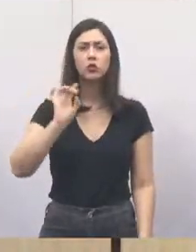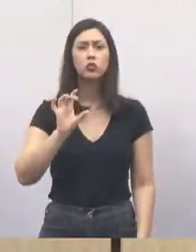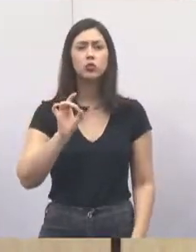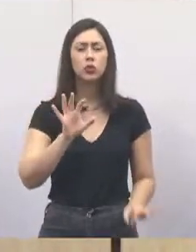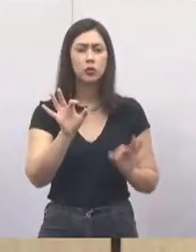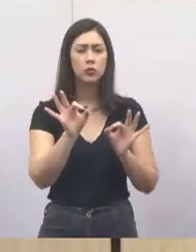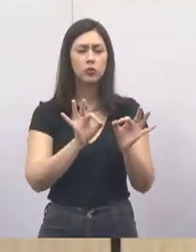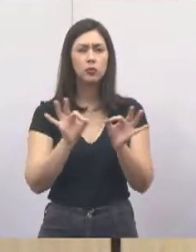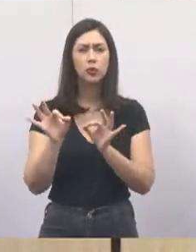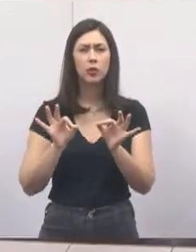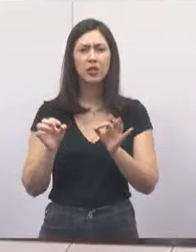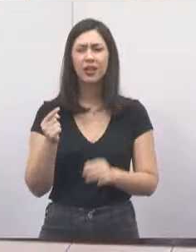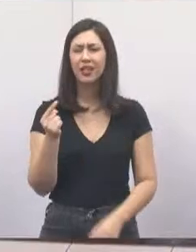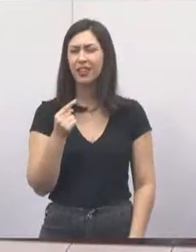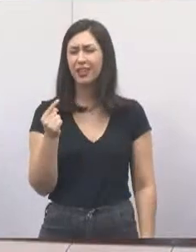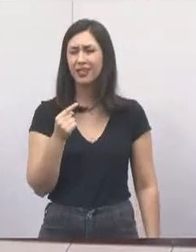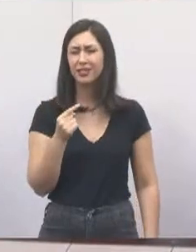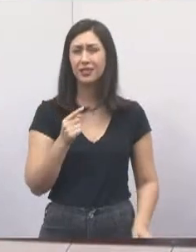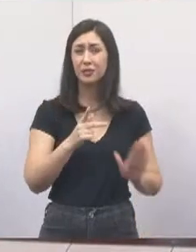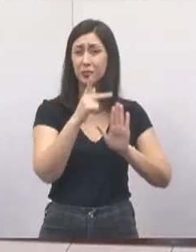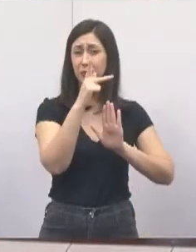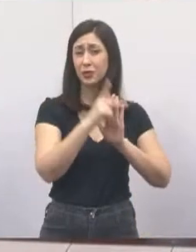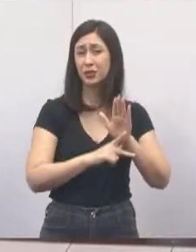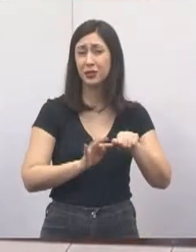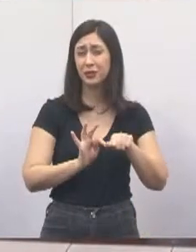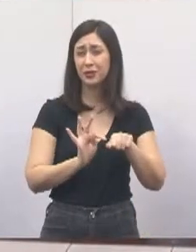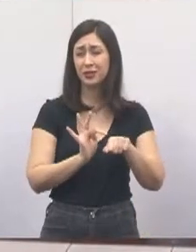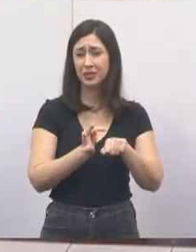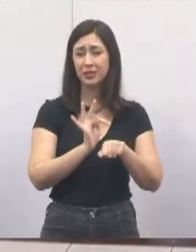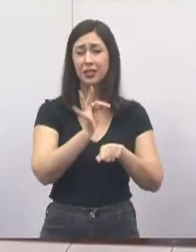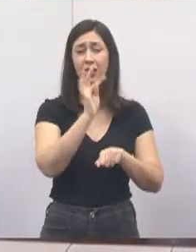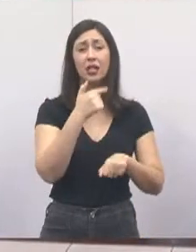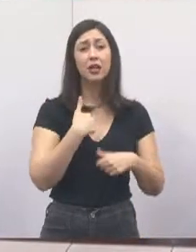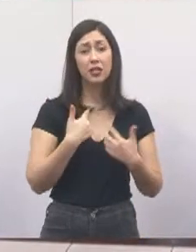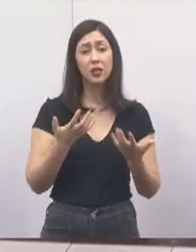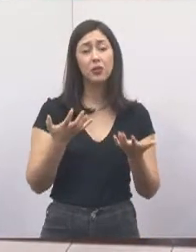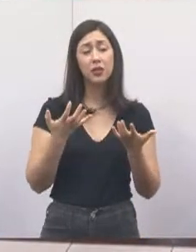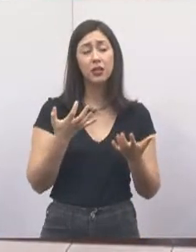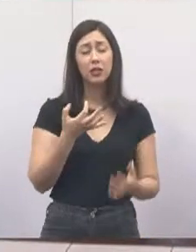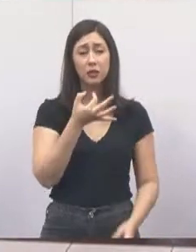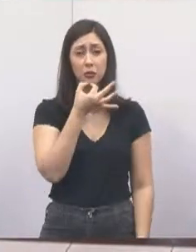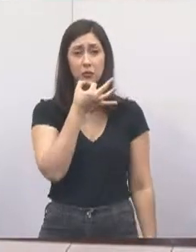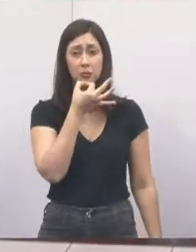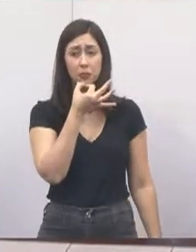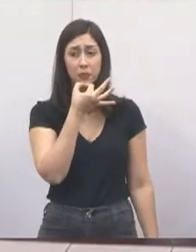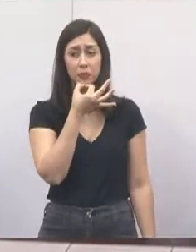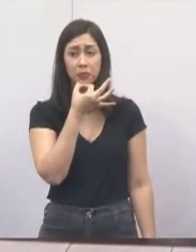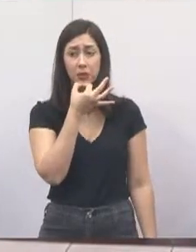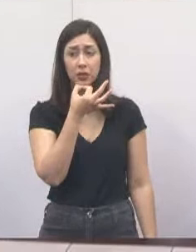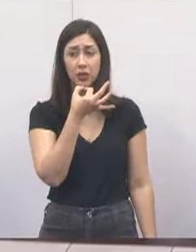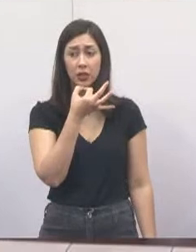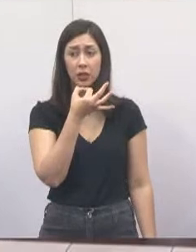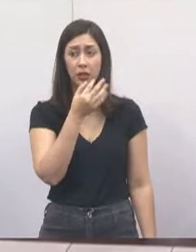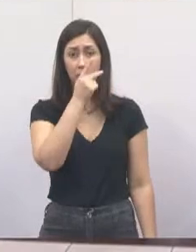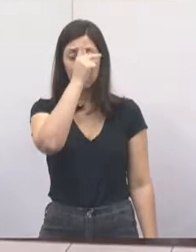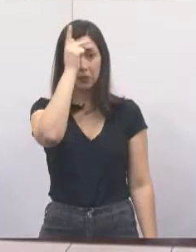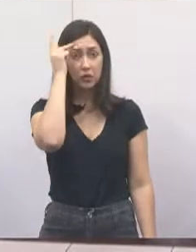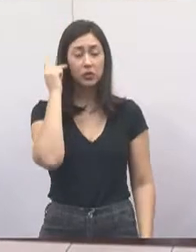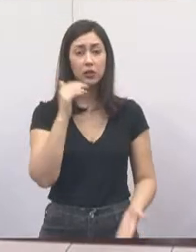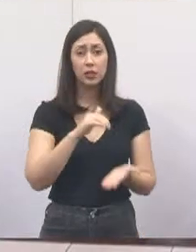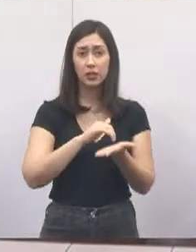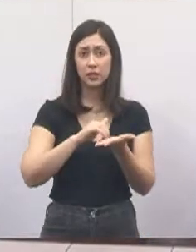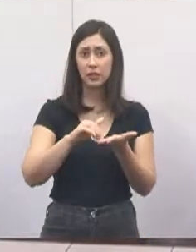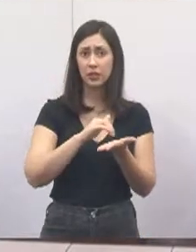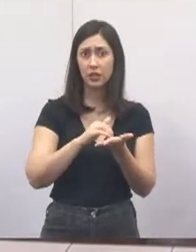de ordem como esse é um projeto extremamente técnico eu gostaria de sugerir que alguém da secretaria de desenvolvimento